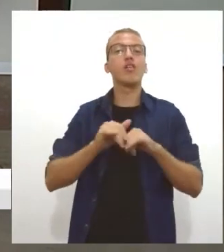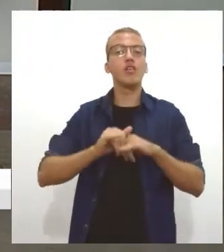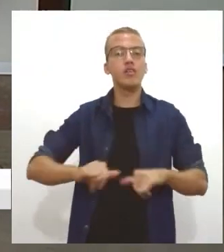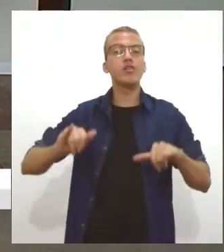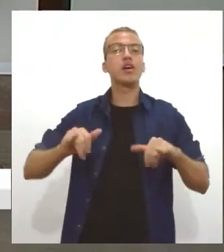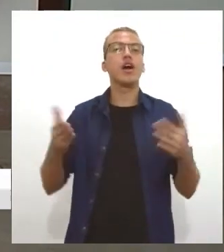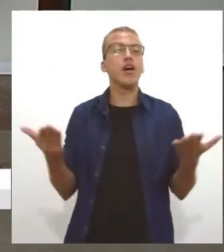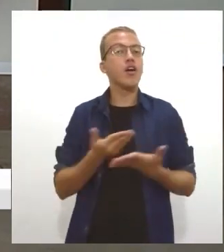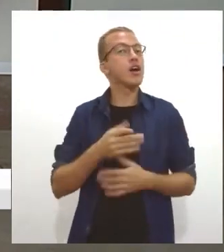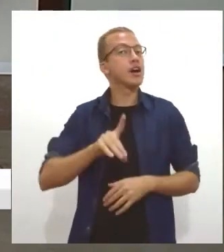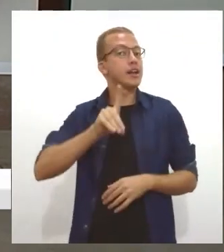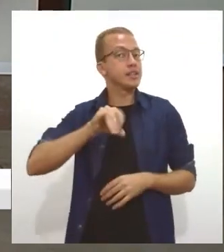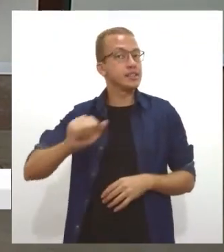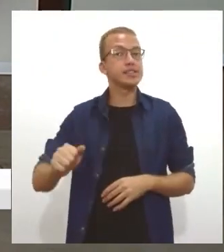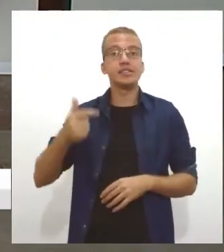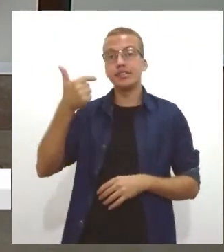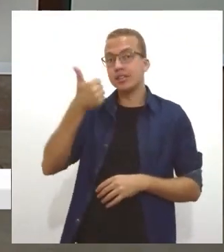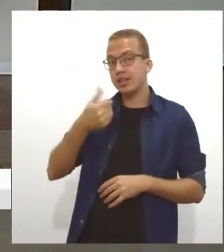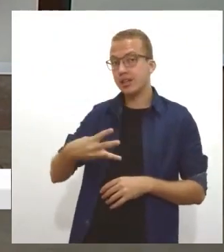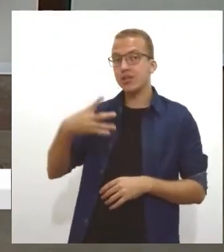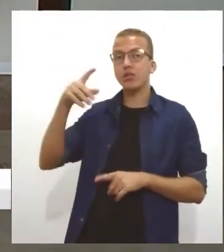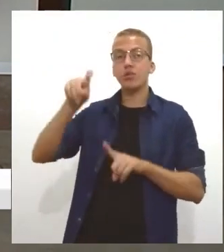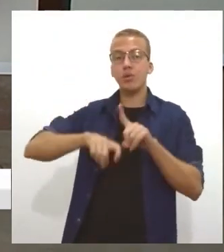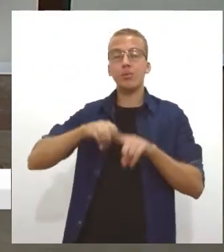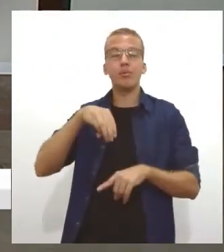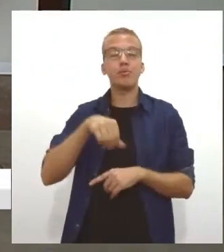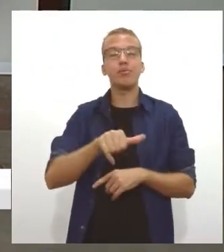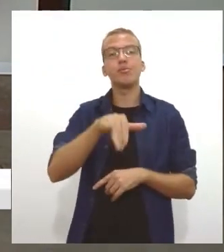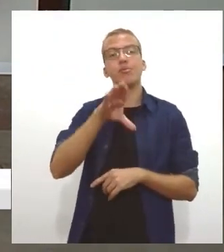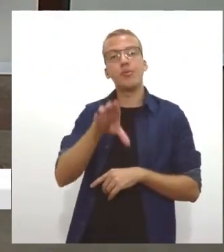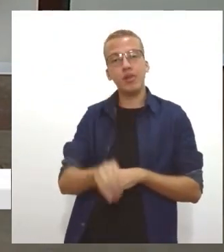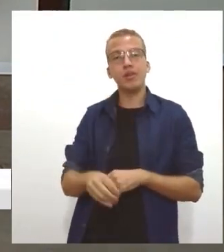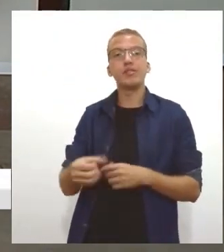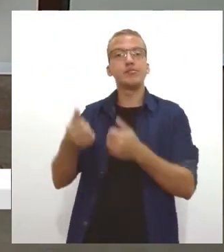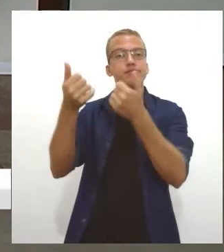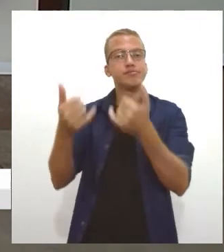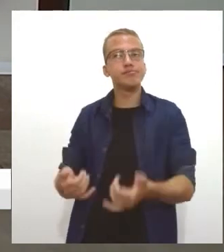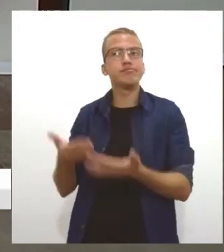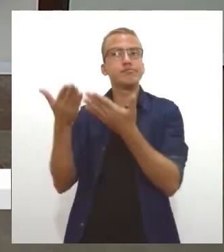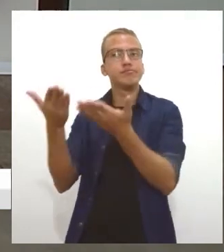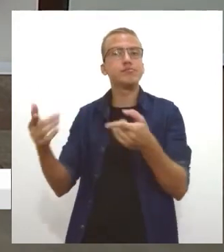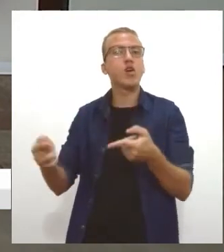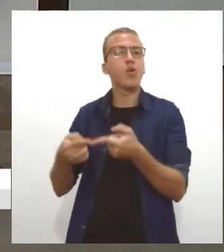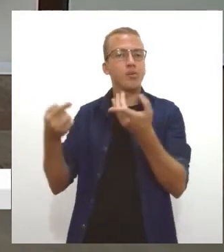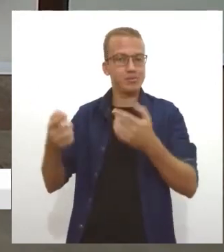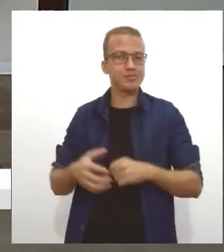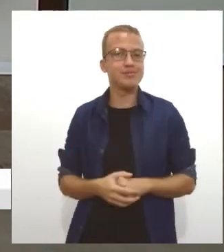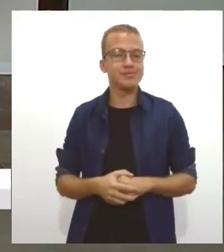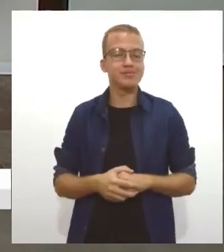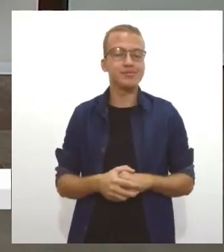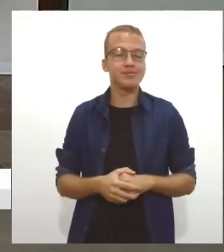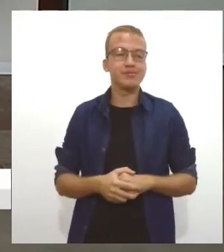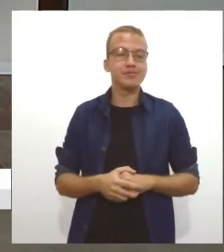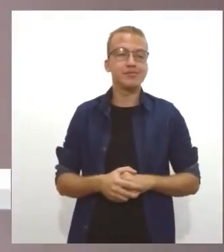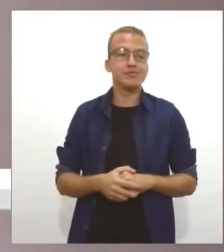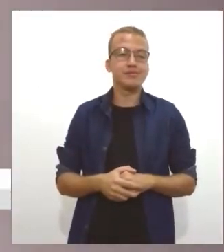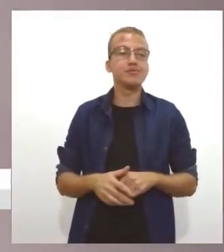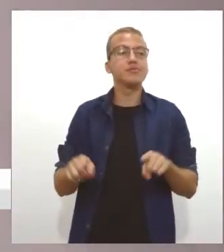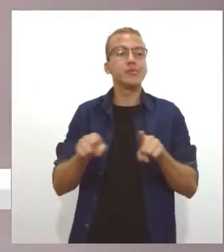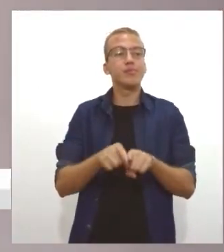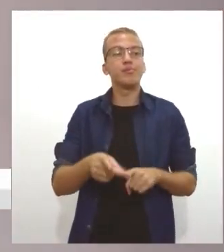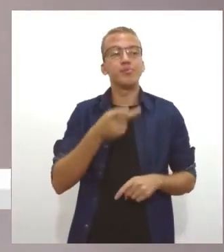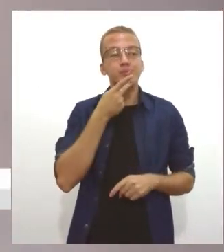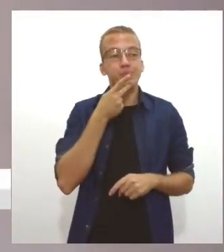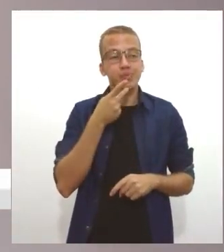de maio, ou seja, trazendo aí o número do que você está colocando, né? Eu até colocaria esse índice aí, eu, pelo menos assim